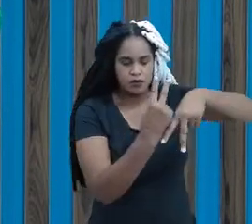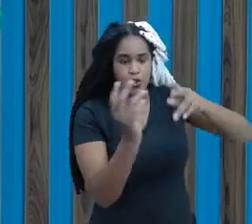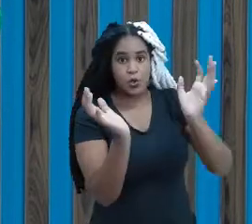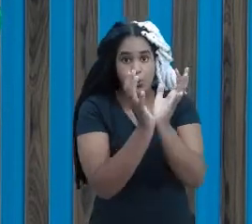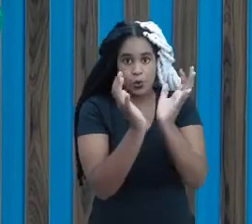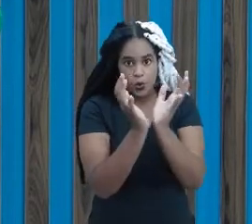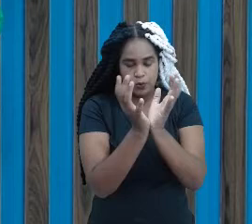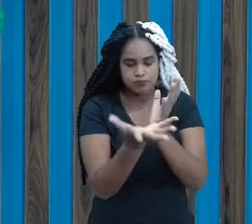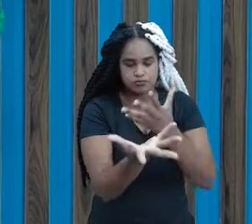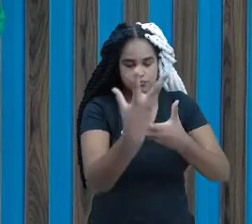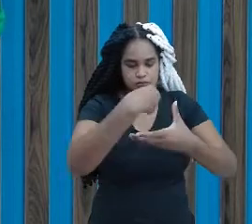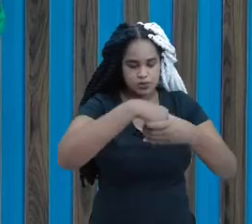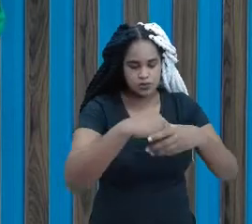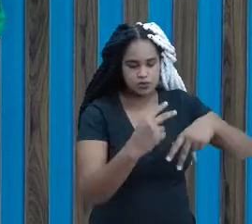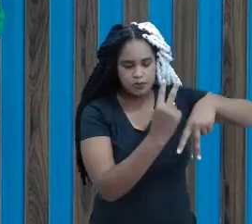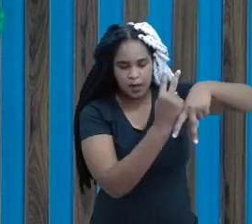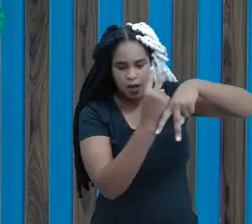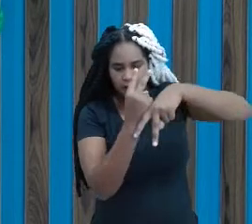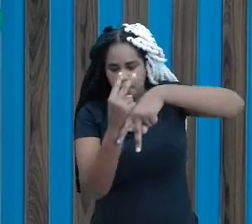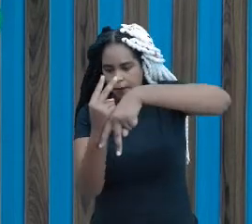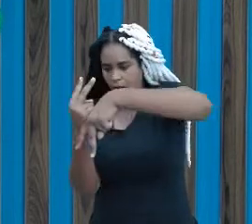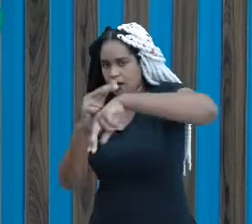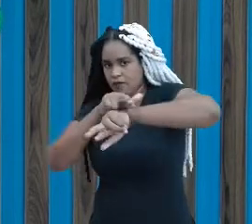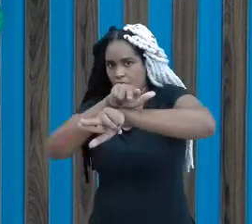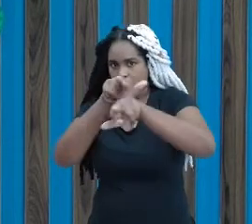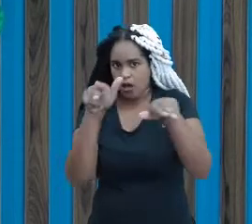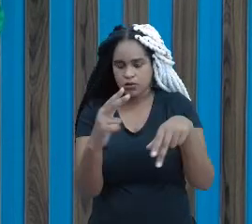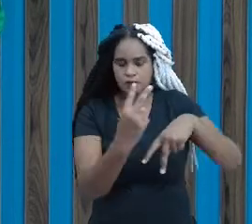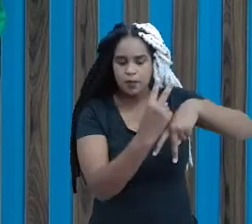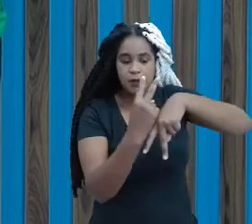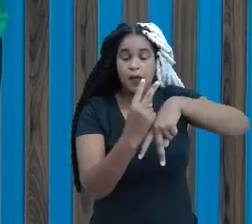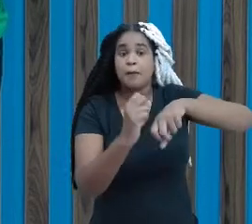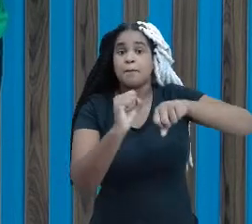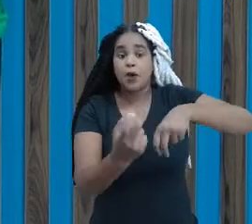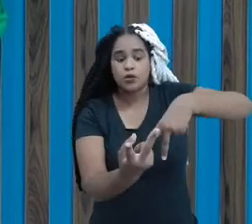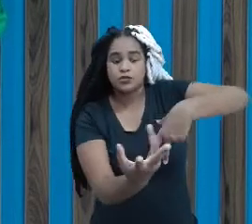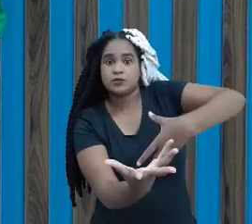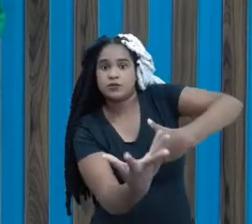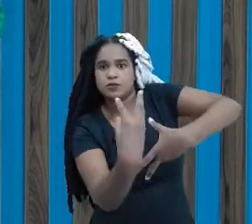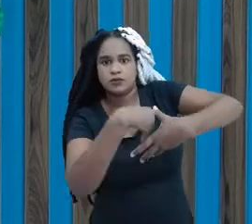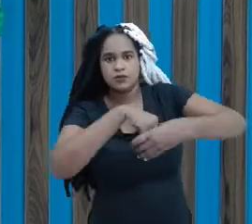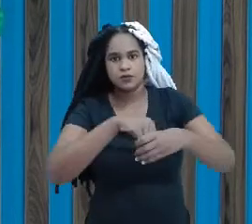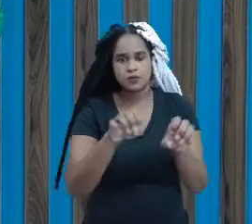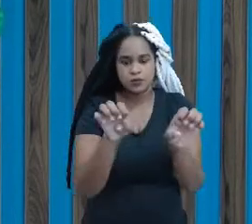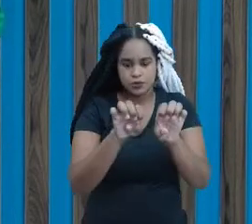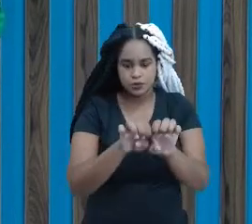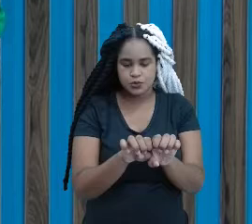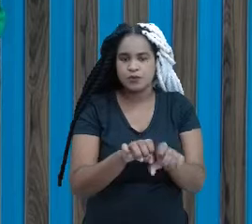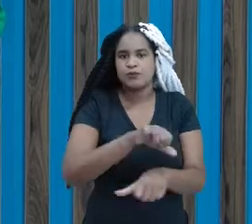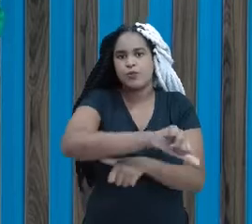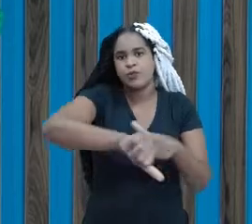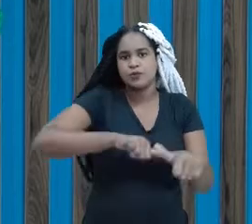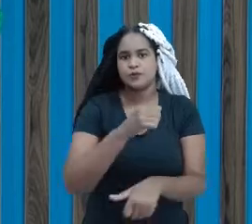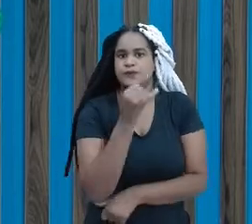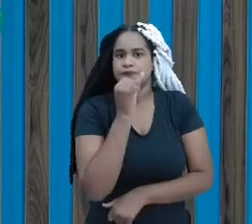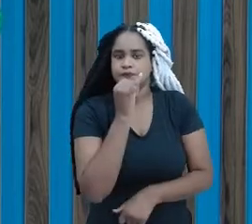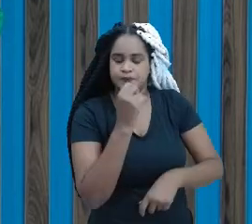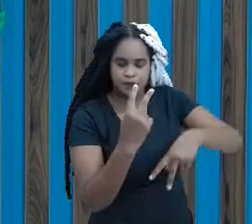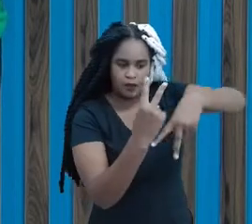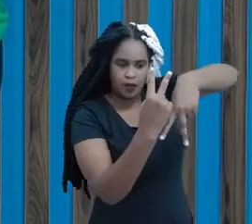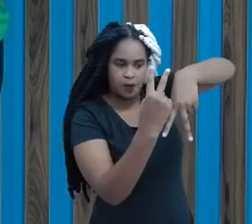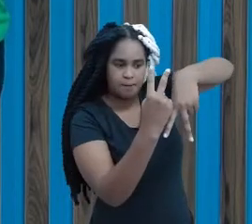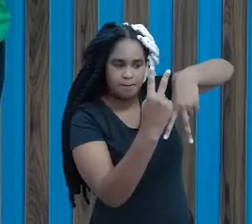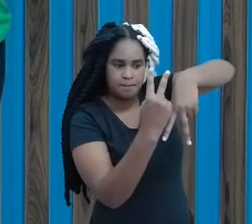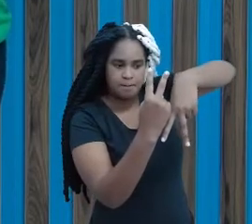pensa na estrutura de cada cromossomo. Essa estrutura pode estar alterada, pode ter deletado uma